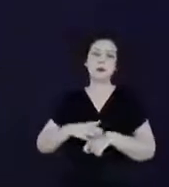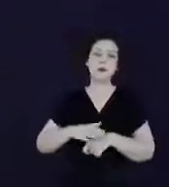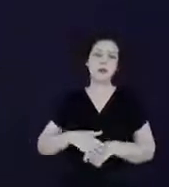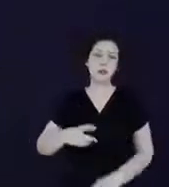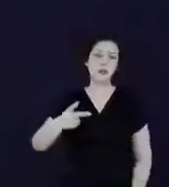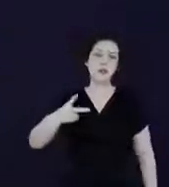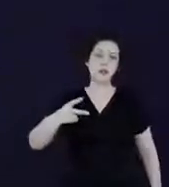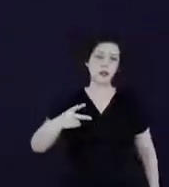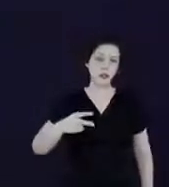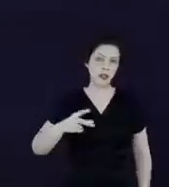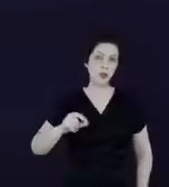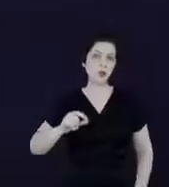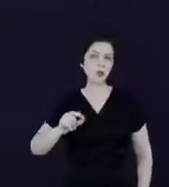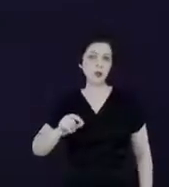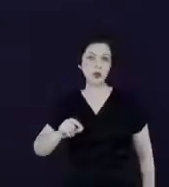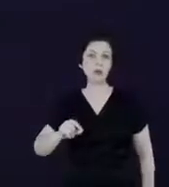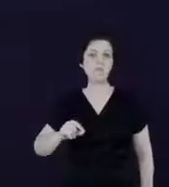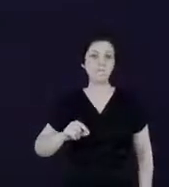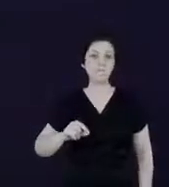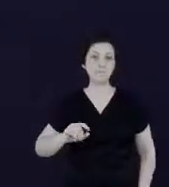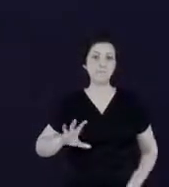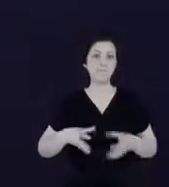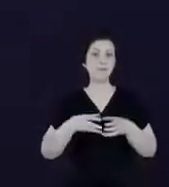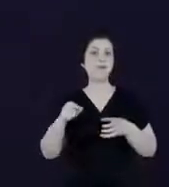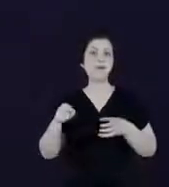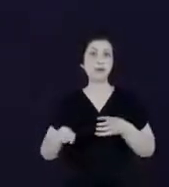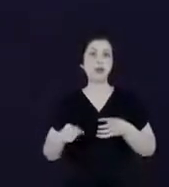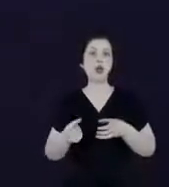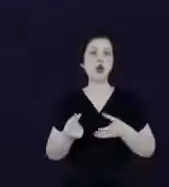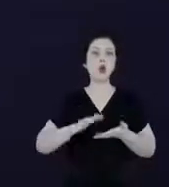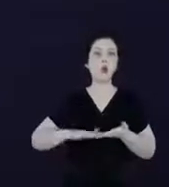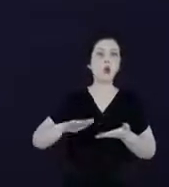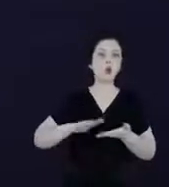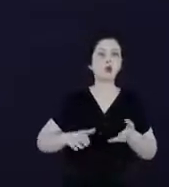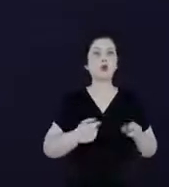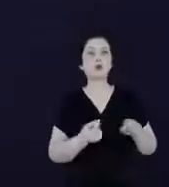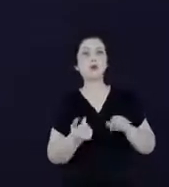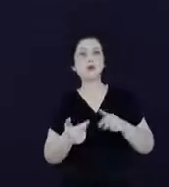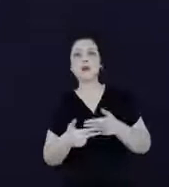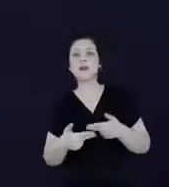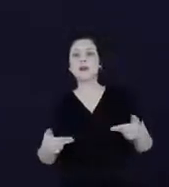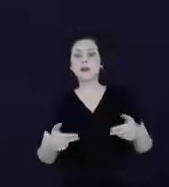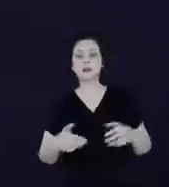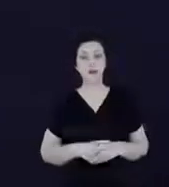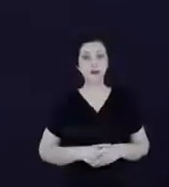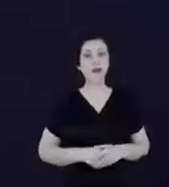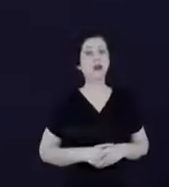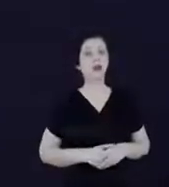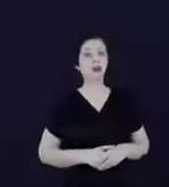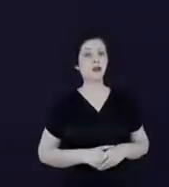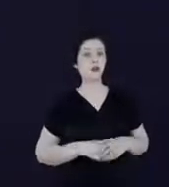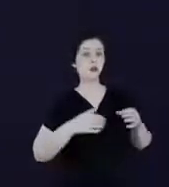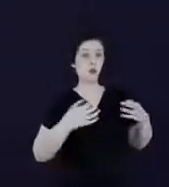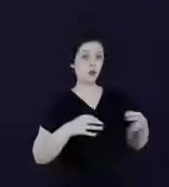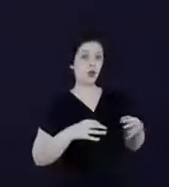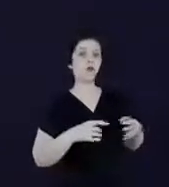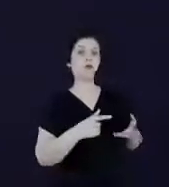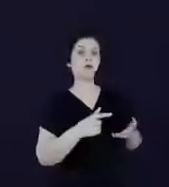um mantra da Câmara de Comercialização, Gustavo, custos e benefícios, a alocação adequada desses custos e